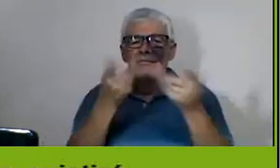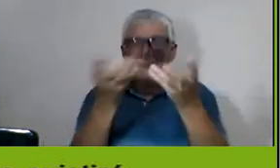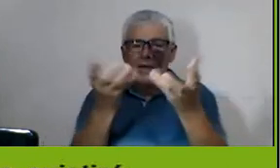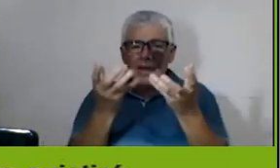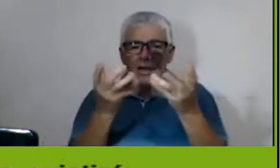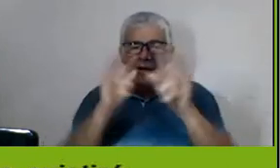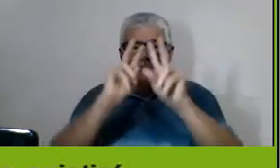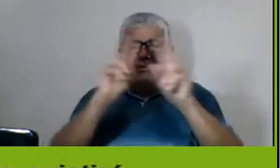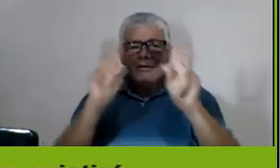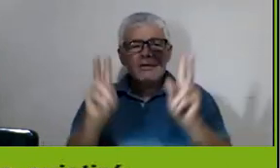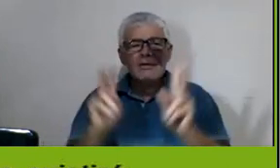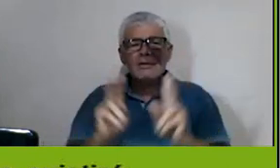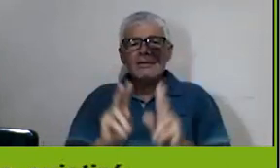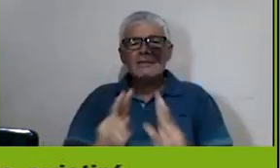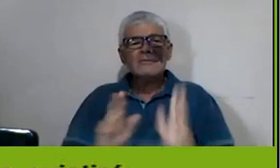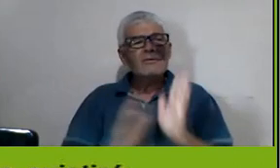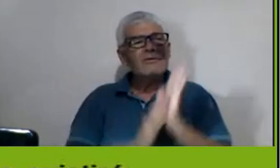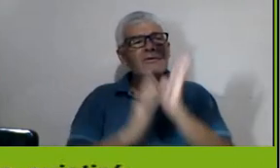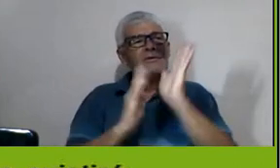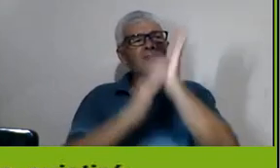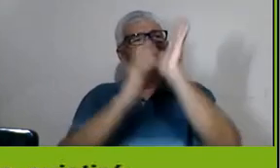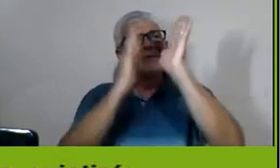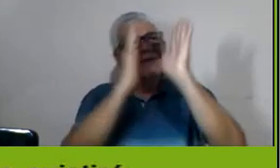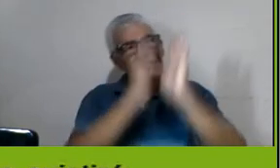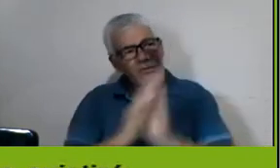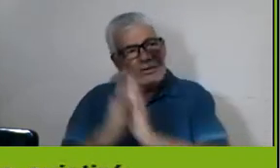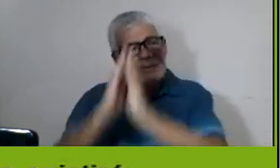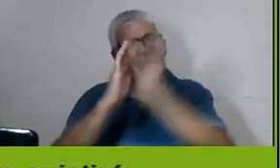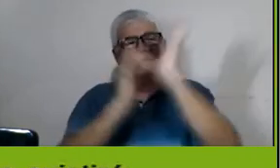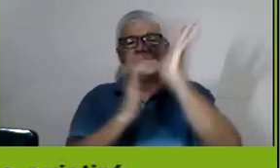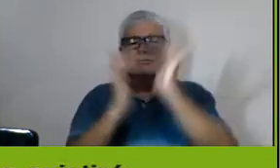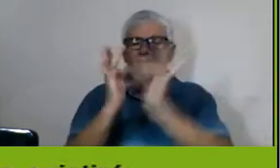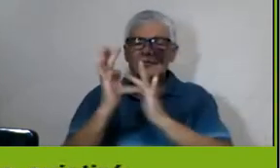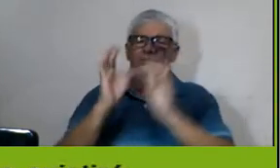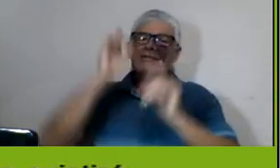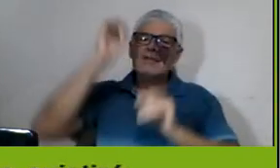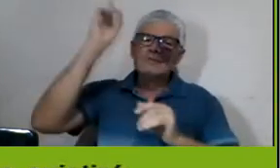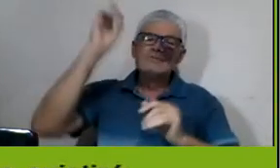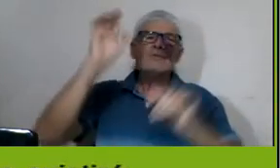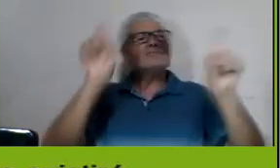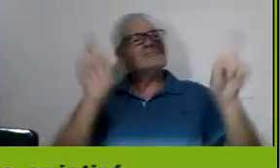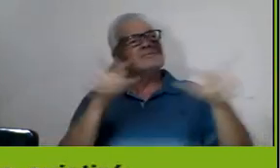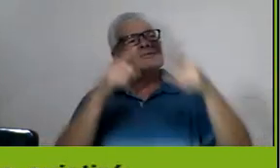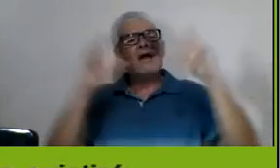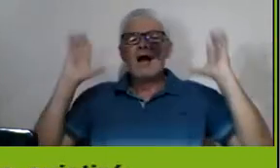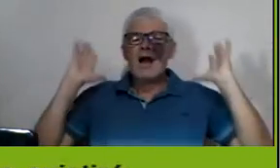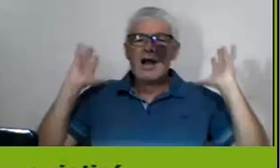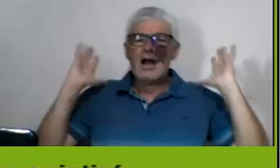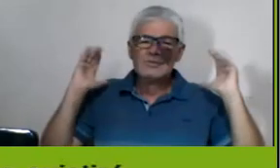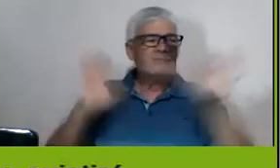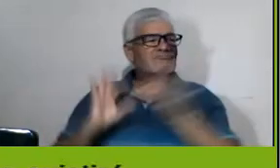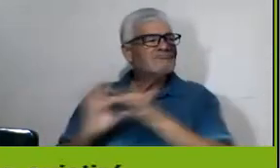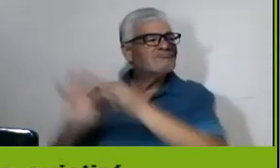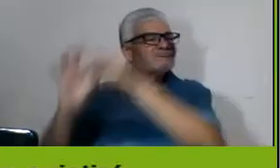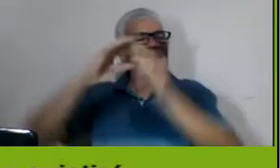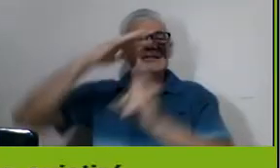em Babilônia. Então, teve lá um problema em Judá, na cidade de Judá, eles foram conquistados pelos babilônios, né?